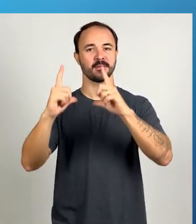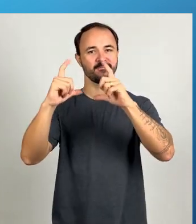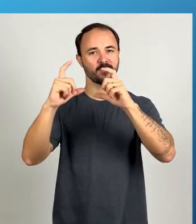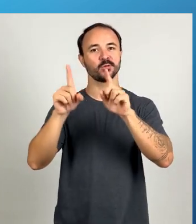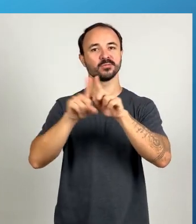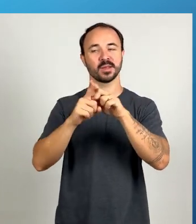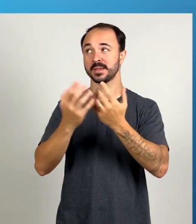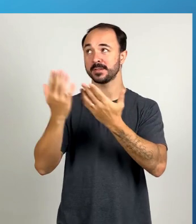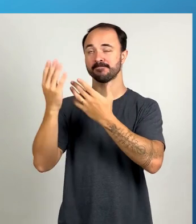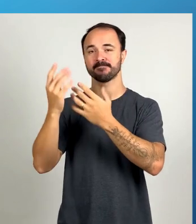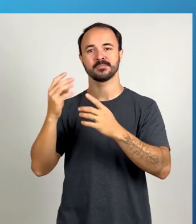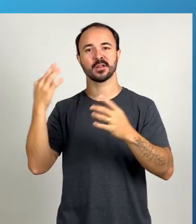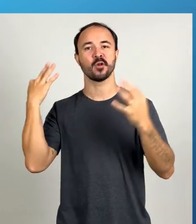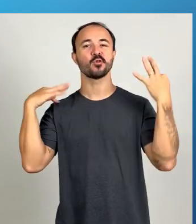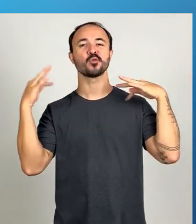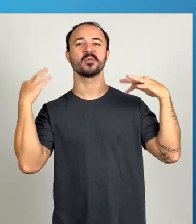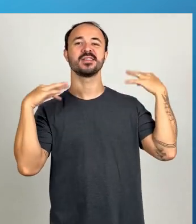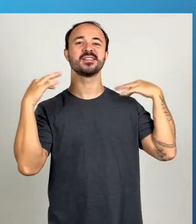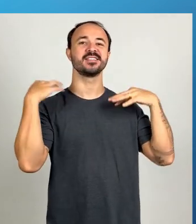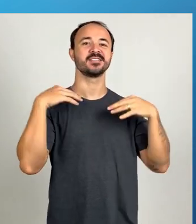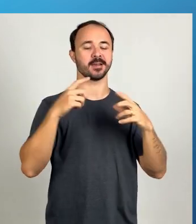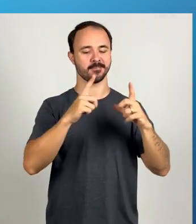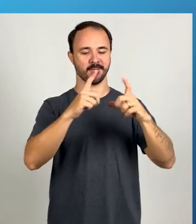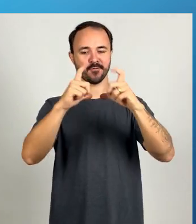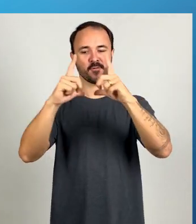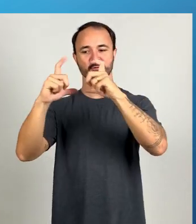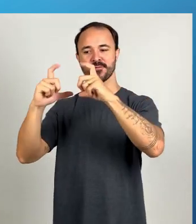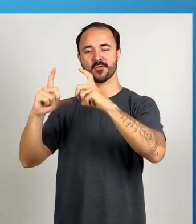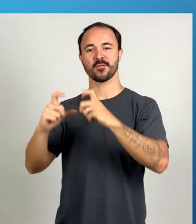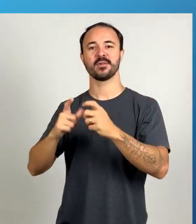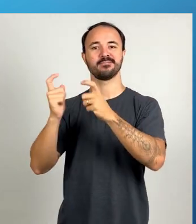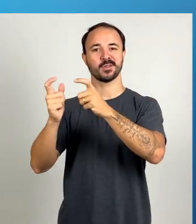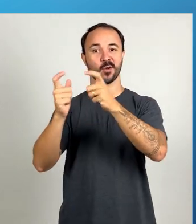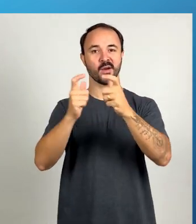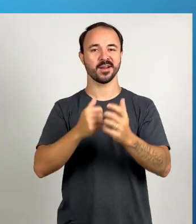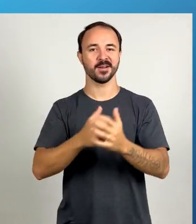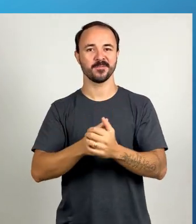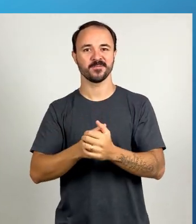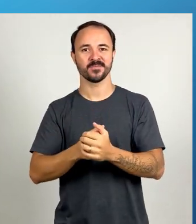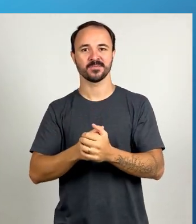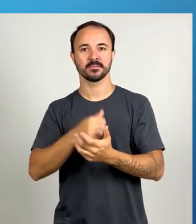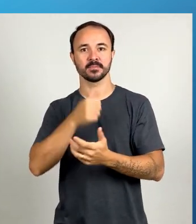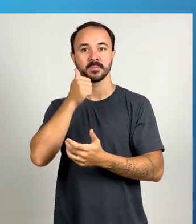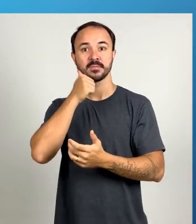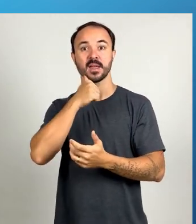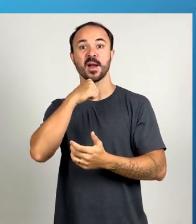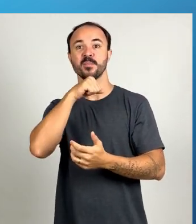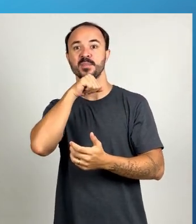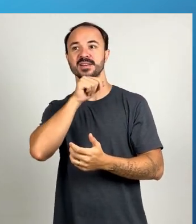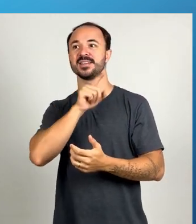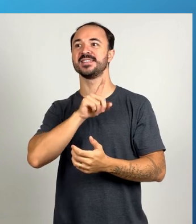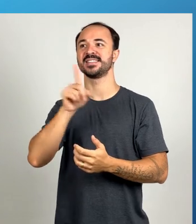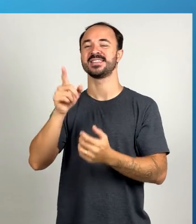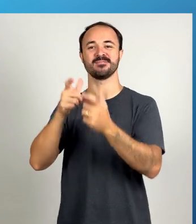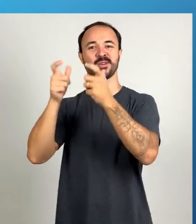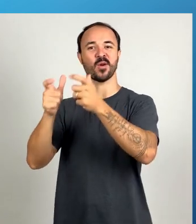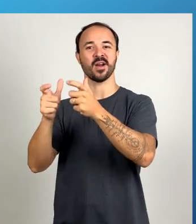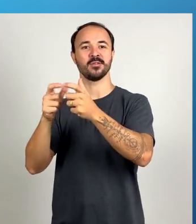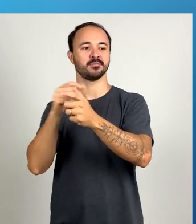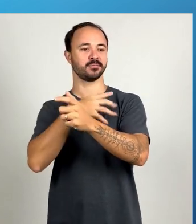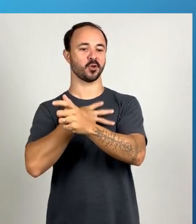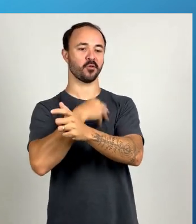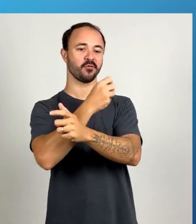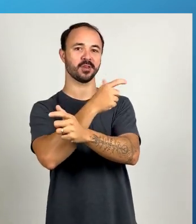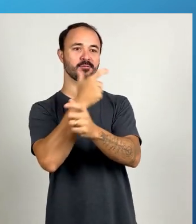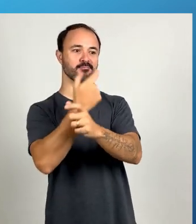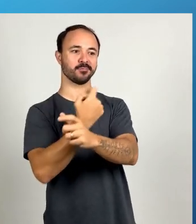imagem de turistas também, tirando foto, né, nesse monumento. Aqui a gente percebe que a mãe ficou em um hemisfério e colocou os filhos no